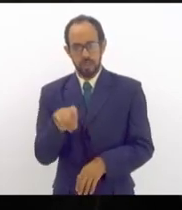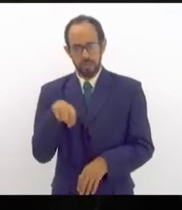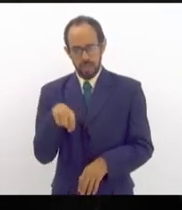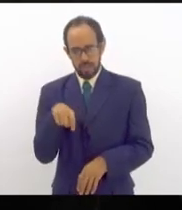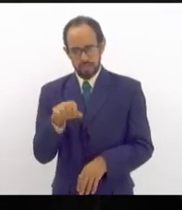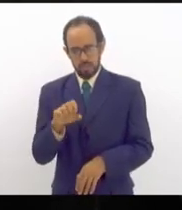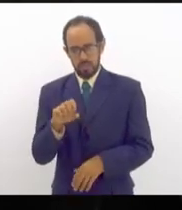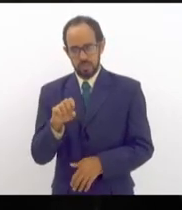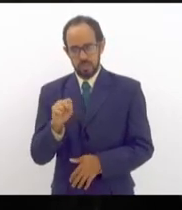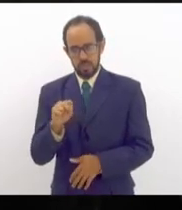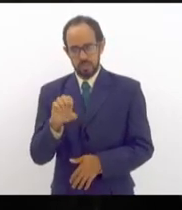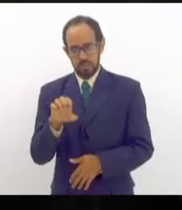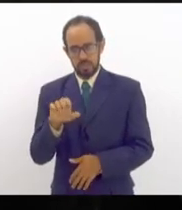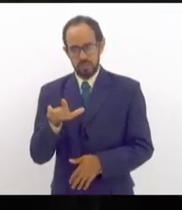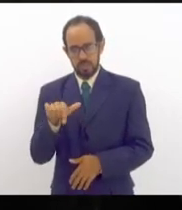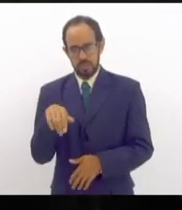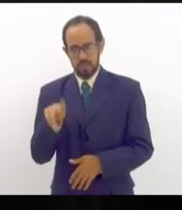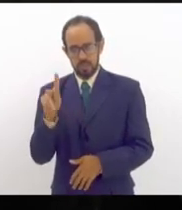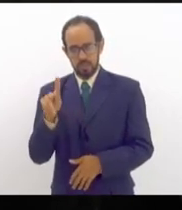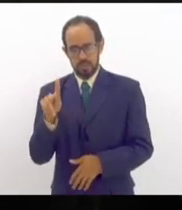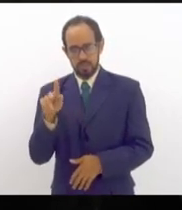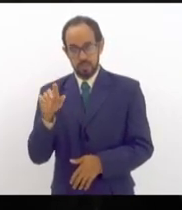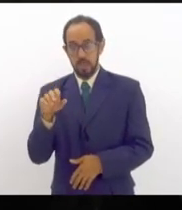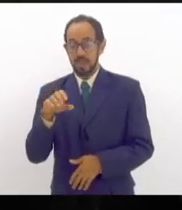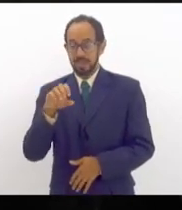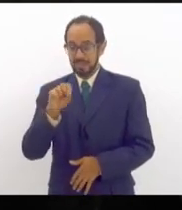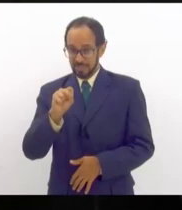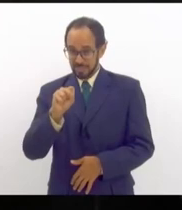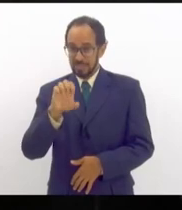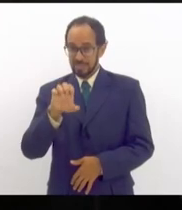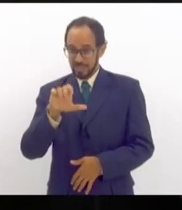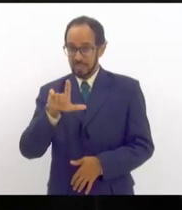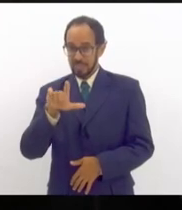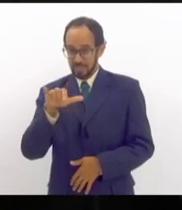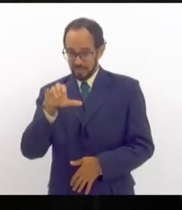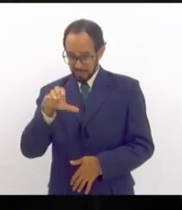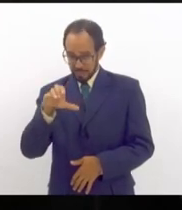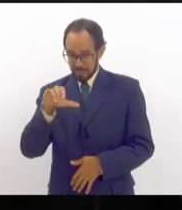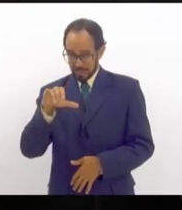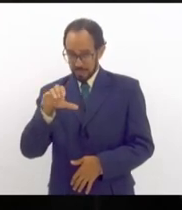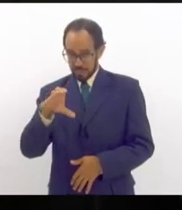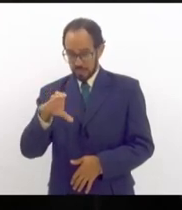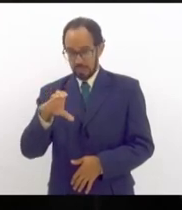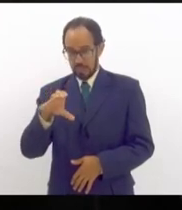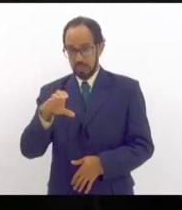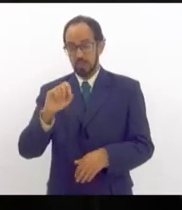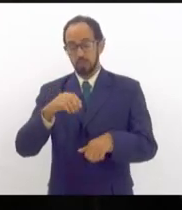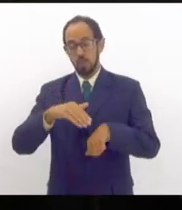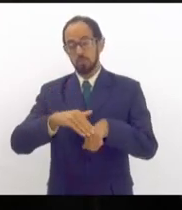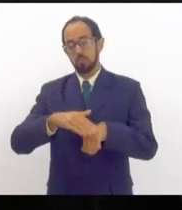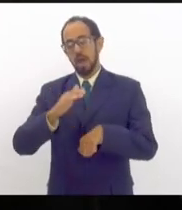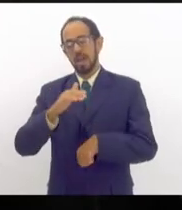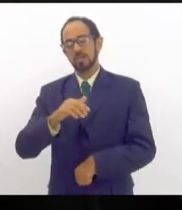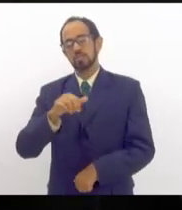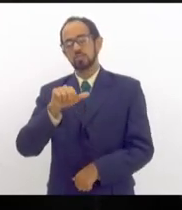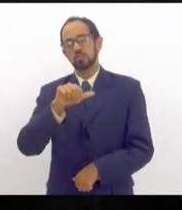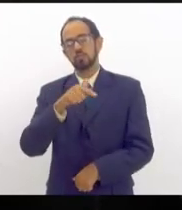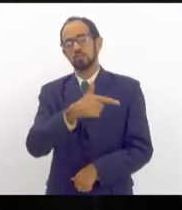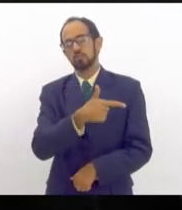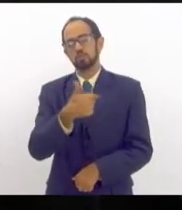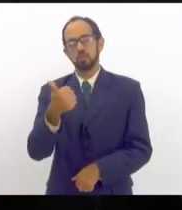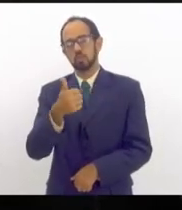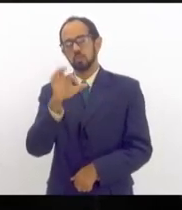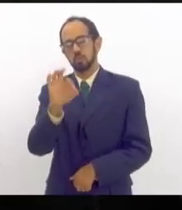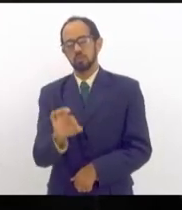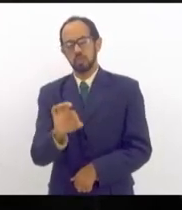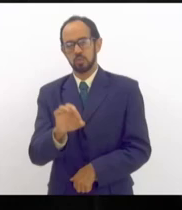SELIC bateu mais de 21 por cento mais de 21 por cento .